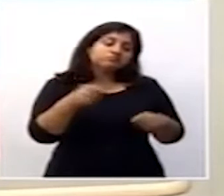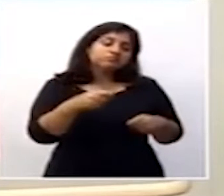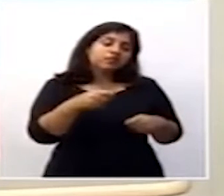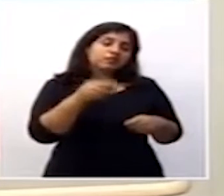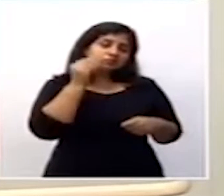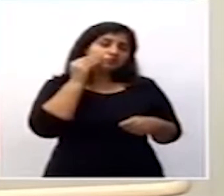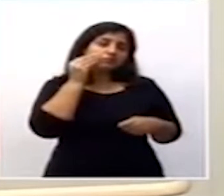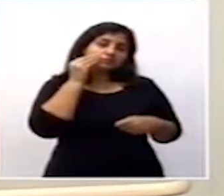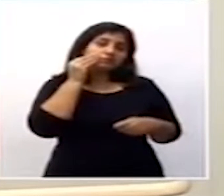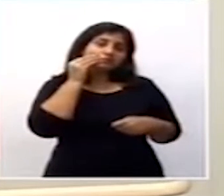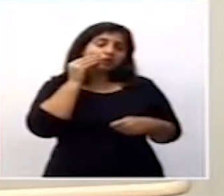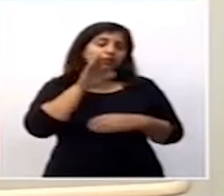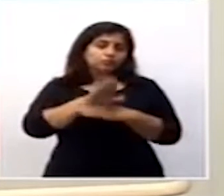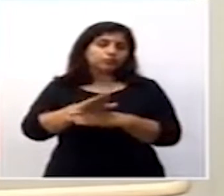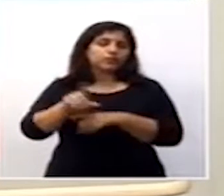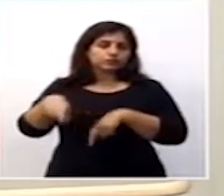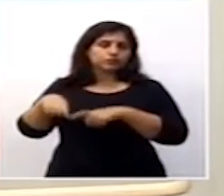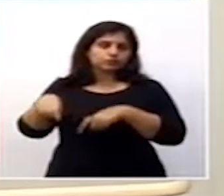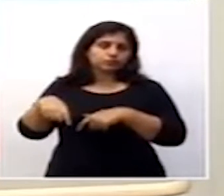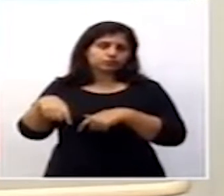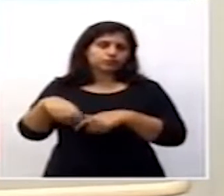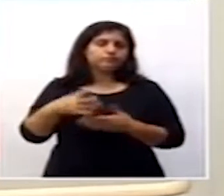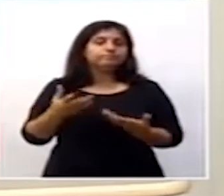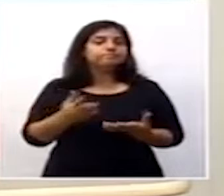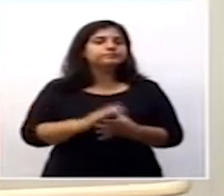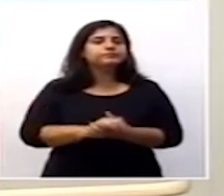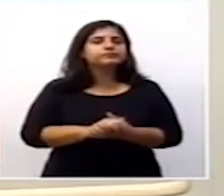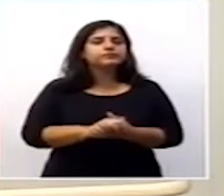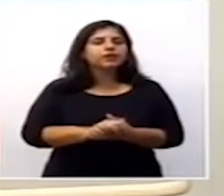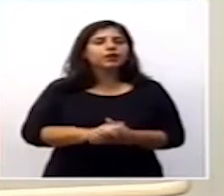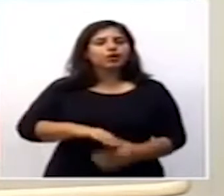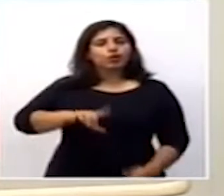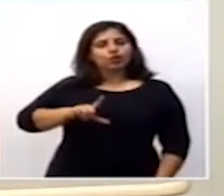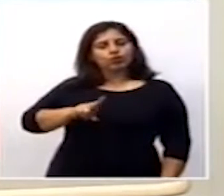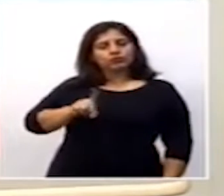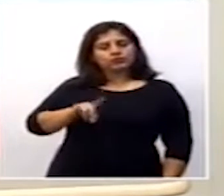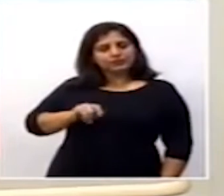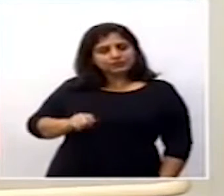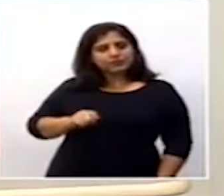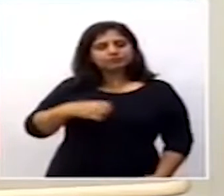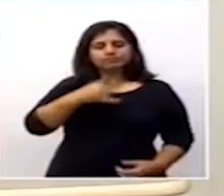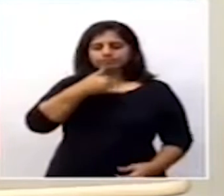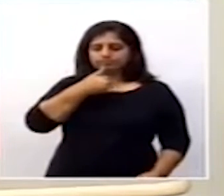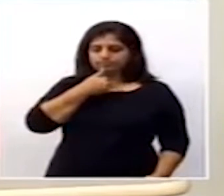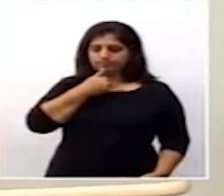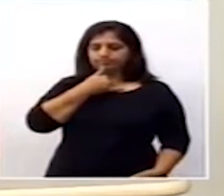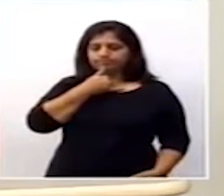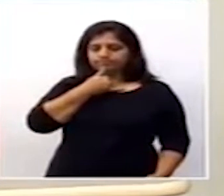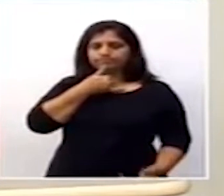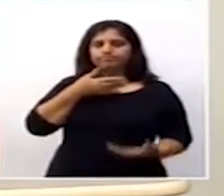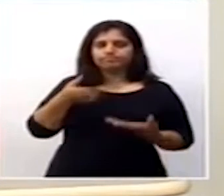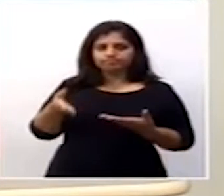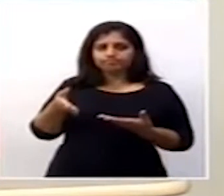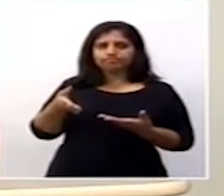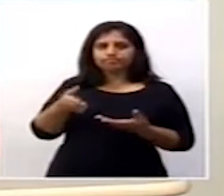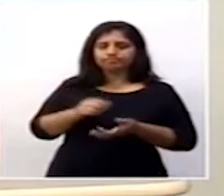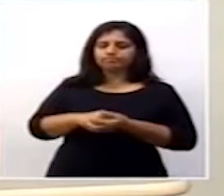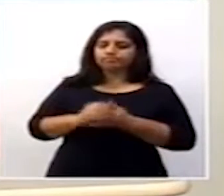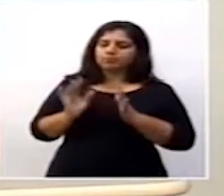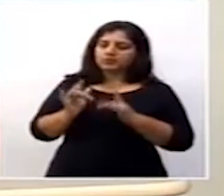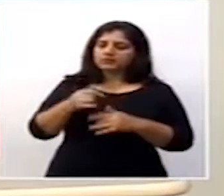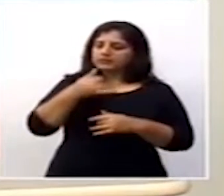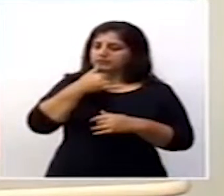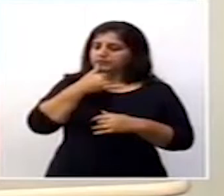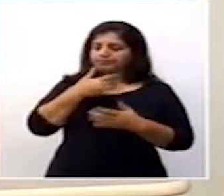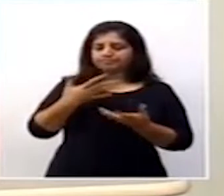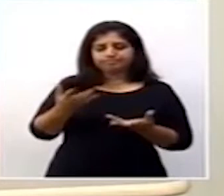fazer algo sim no sítio. Como Luzia estava chateada com ele, com o Tonho, ela